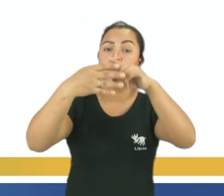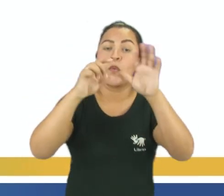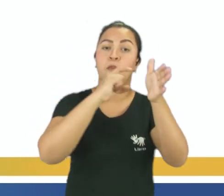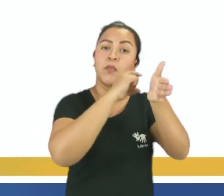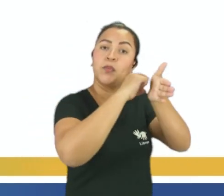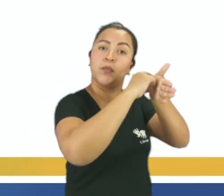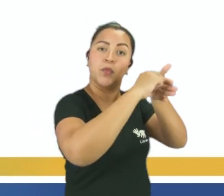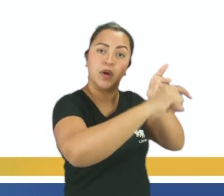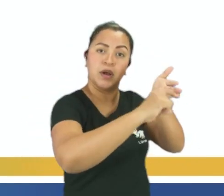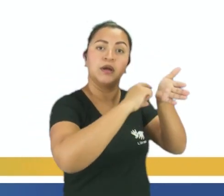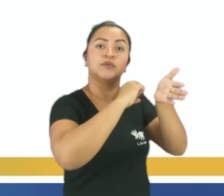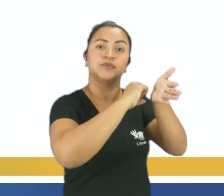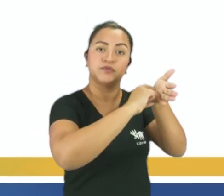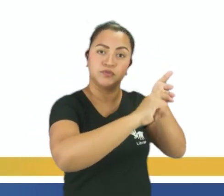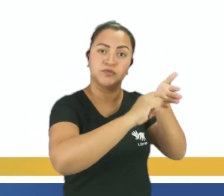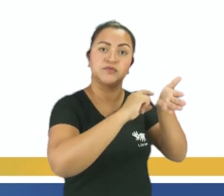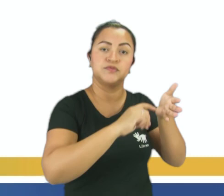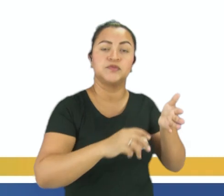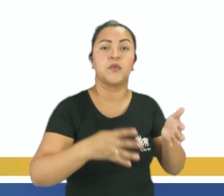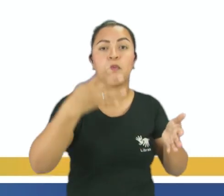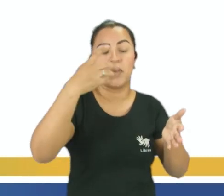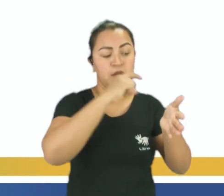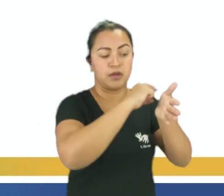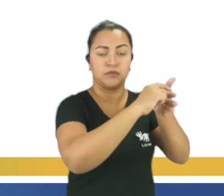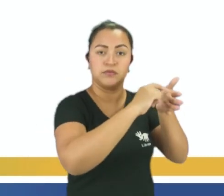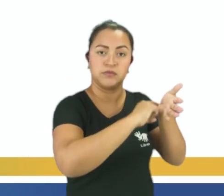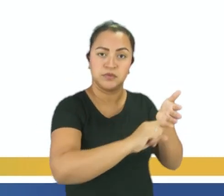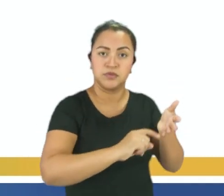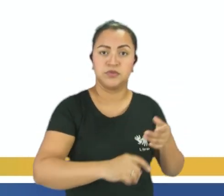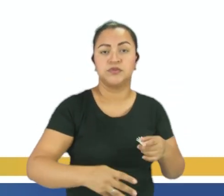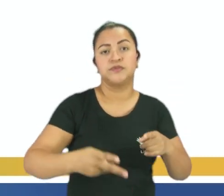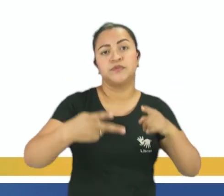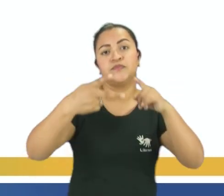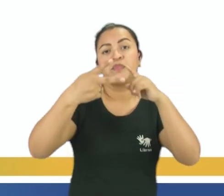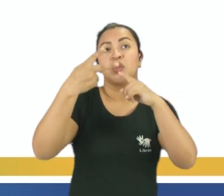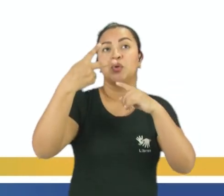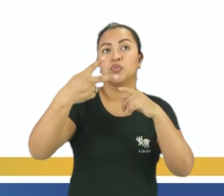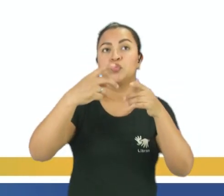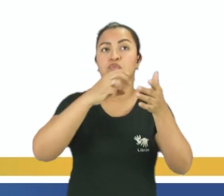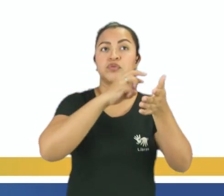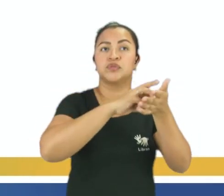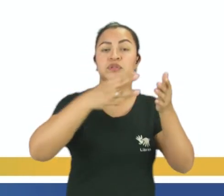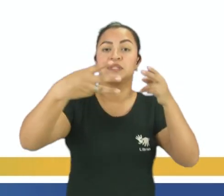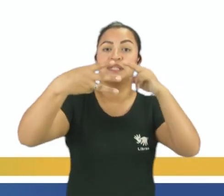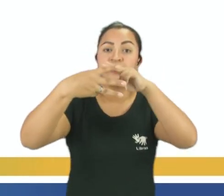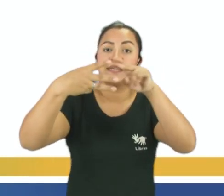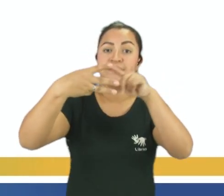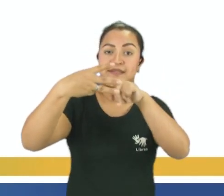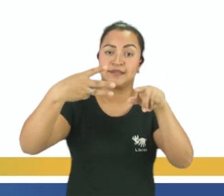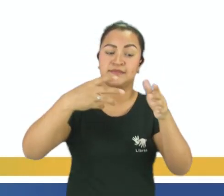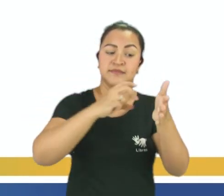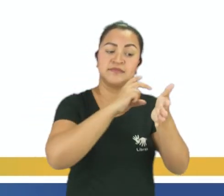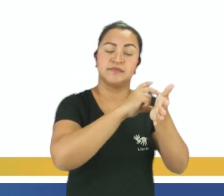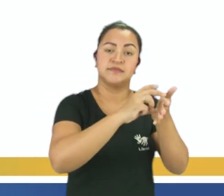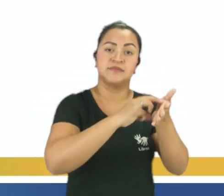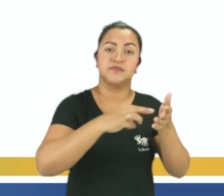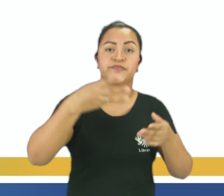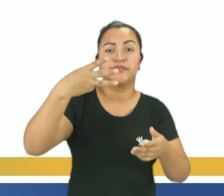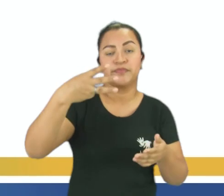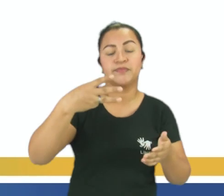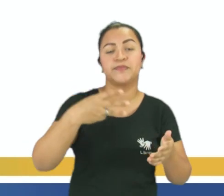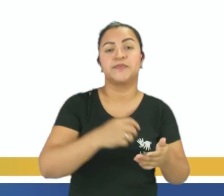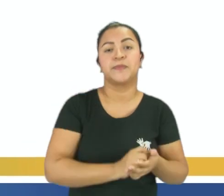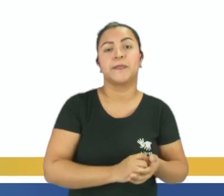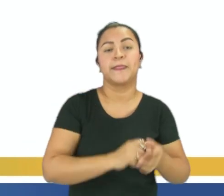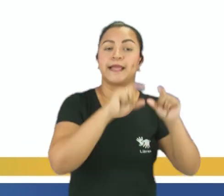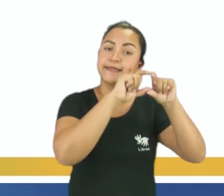são estrofes formadas por 4 linhas, e 2 estrofes formadas por tercetos, que são estrofes